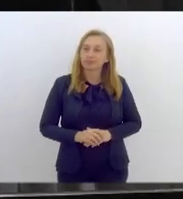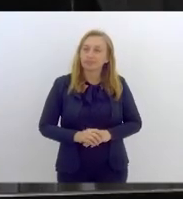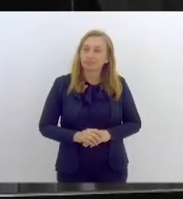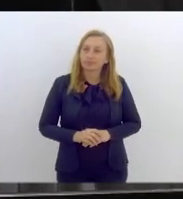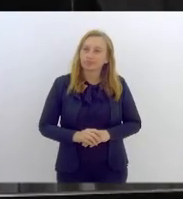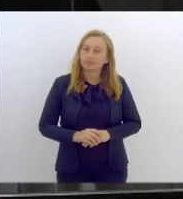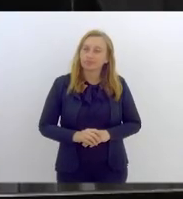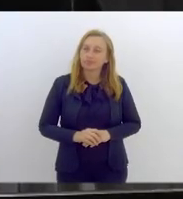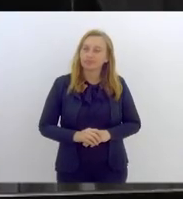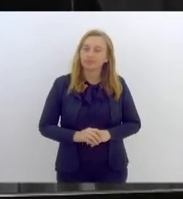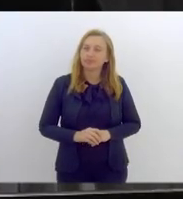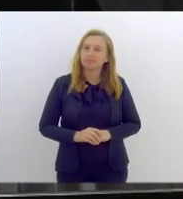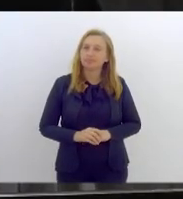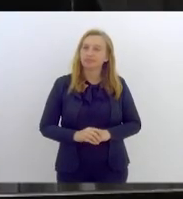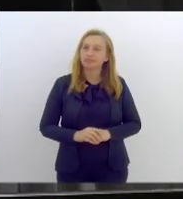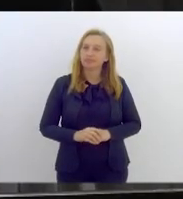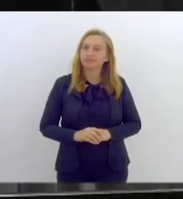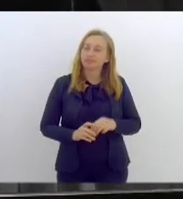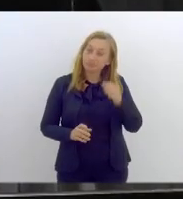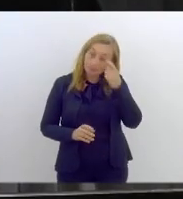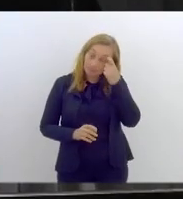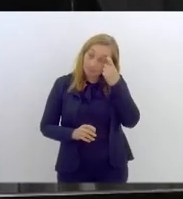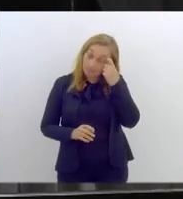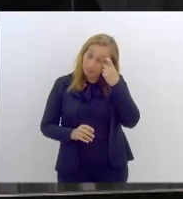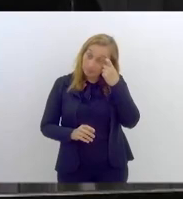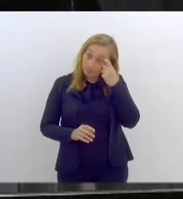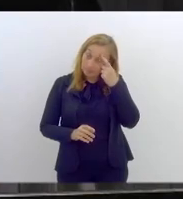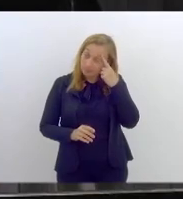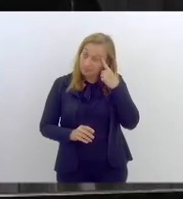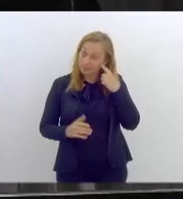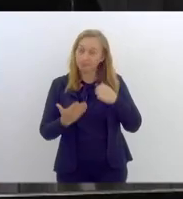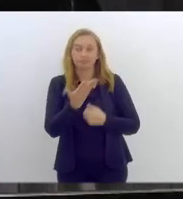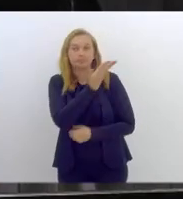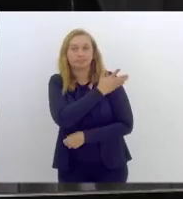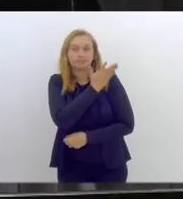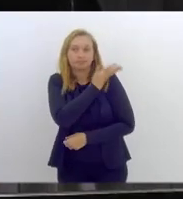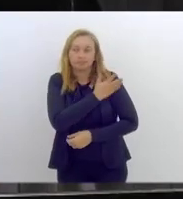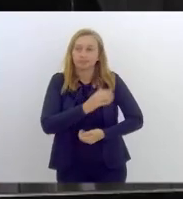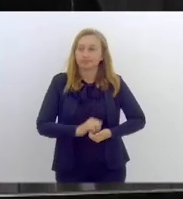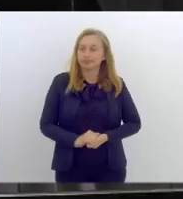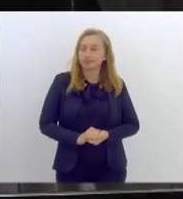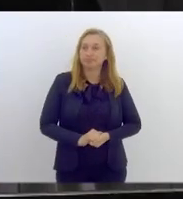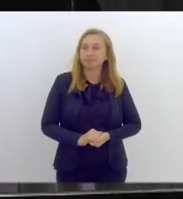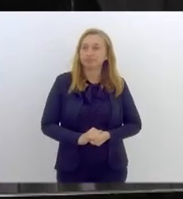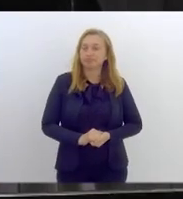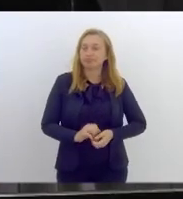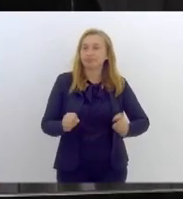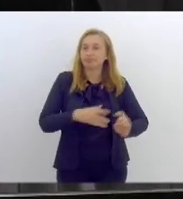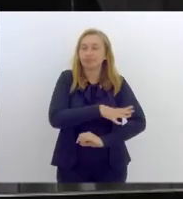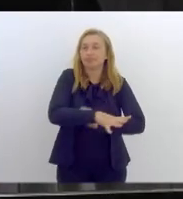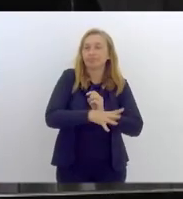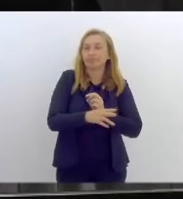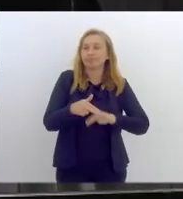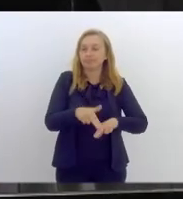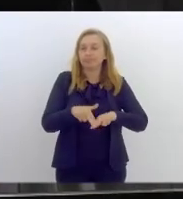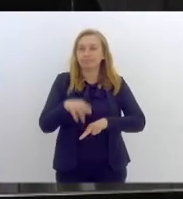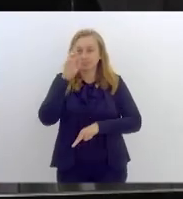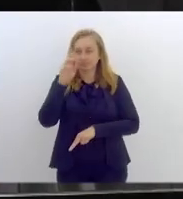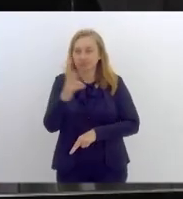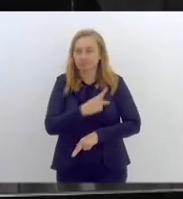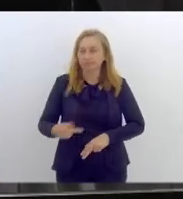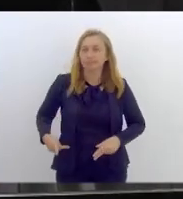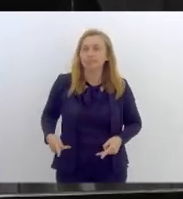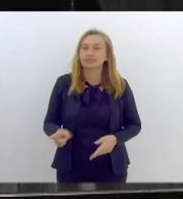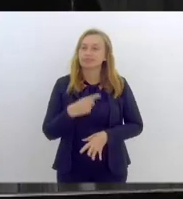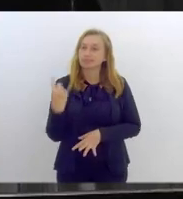pessoas aí é numa lógica de preconceito e estigma social para isso senhora Presidente nós